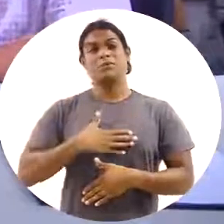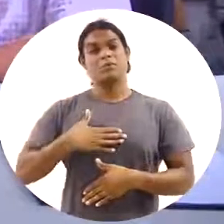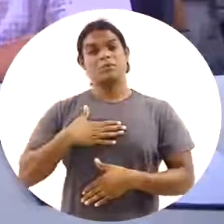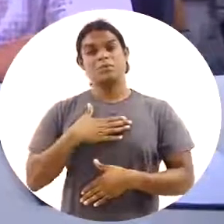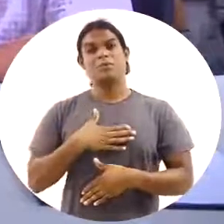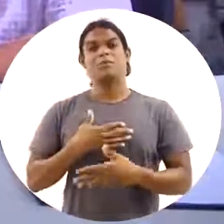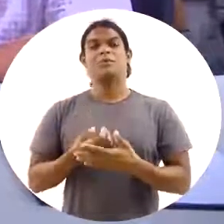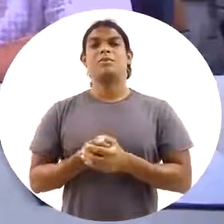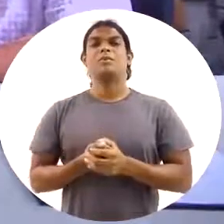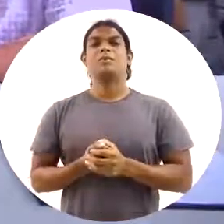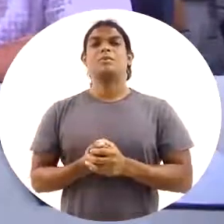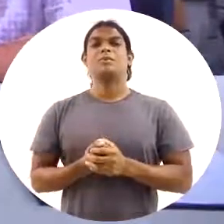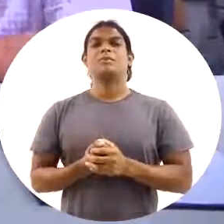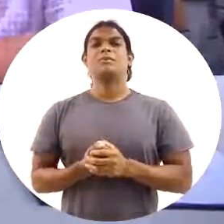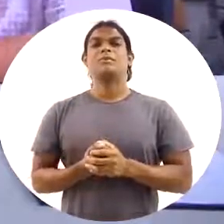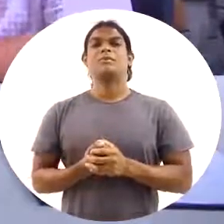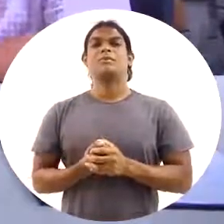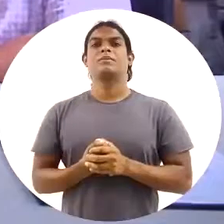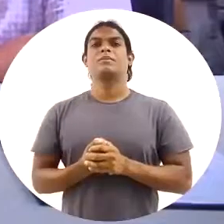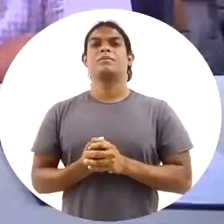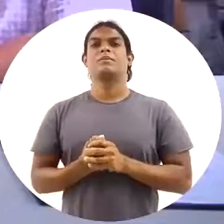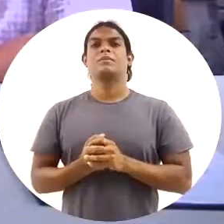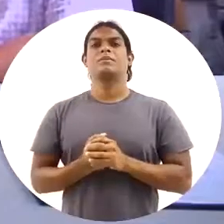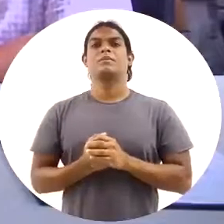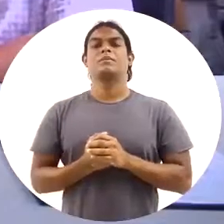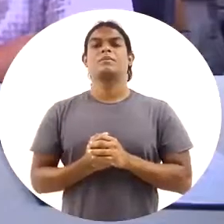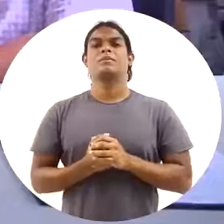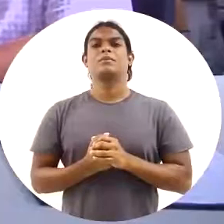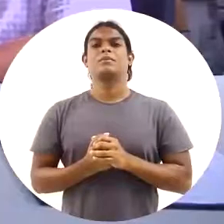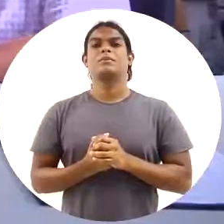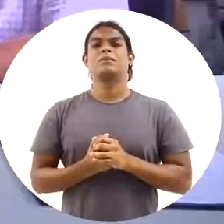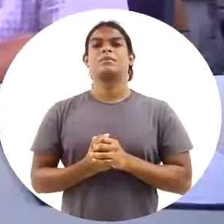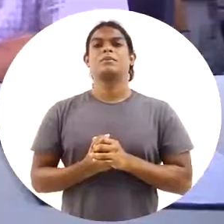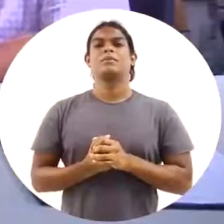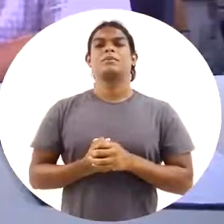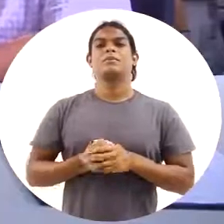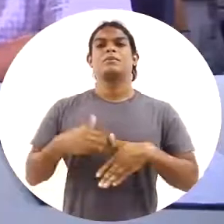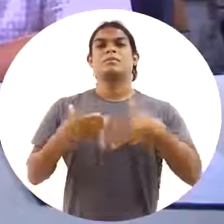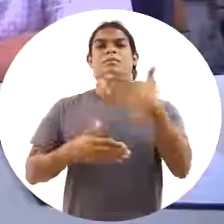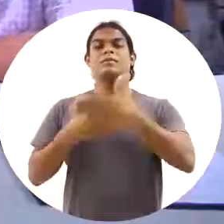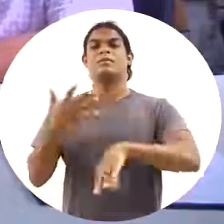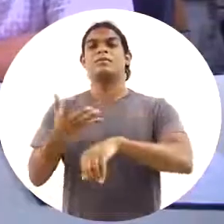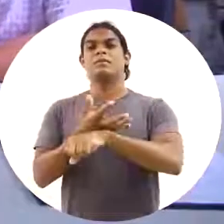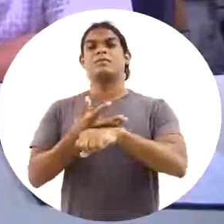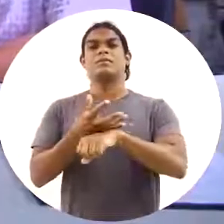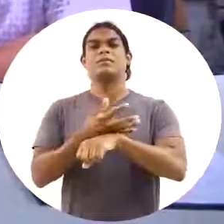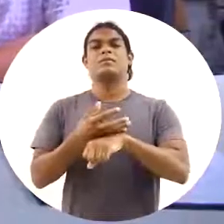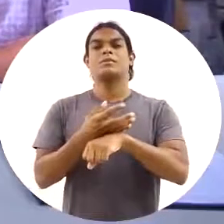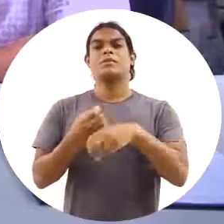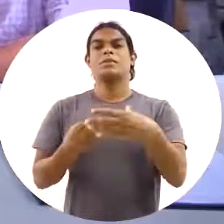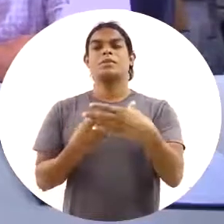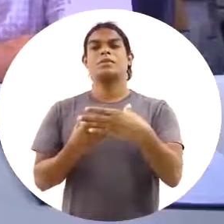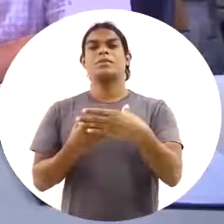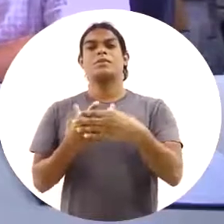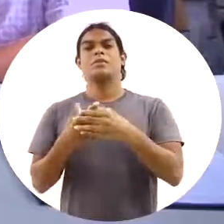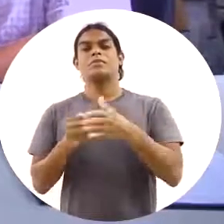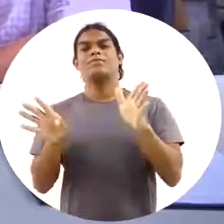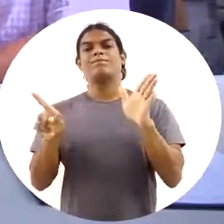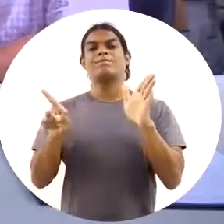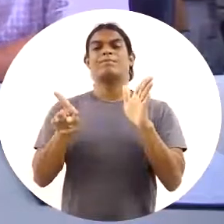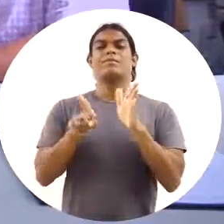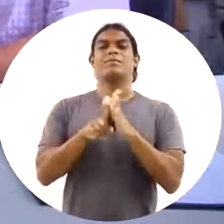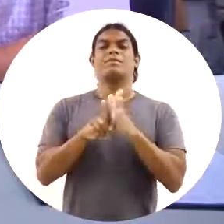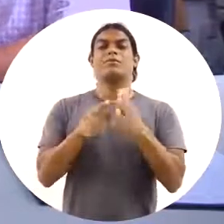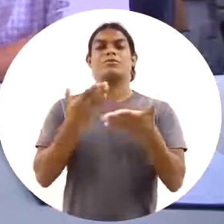tá certo? E durante aí durante a competência, outros assuntos vão aparecer e a gente vai tirar